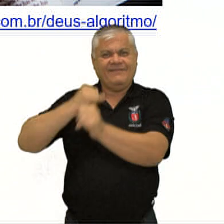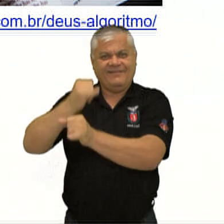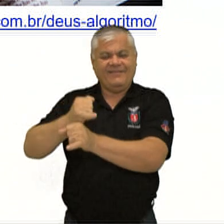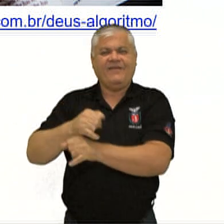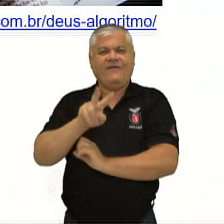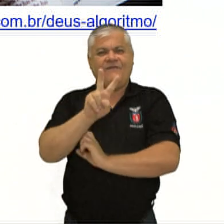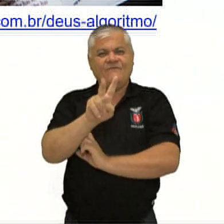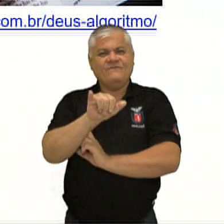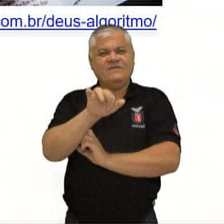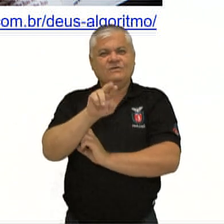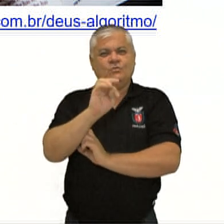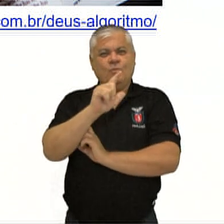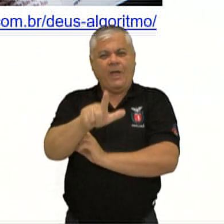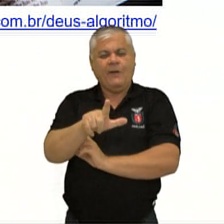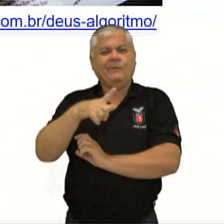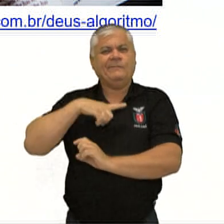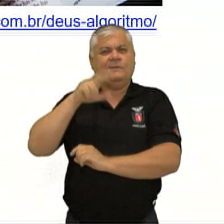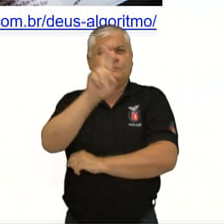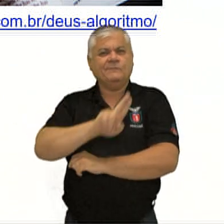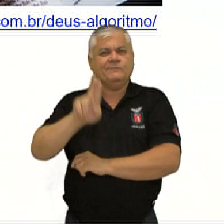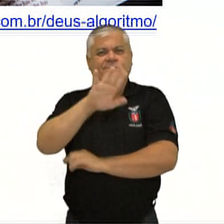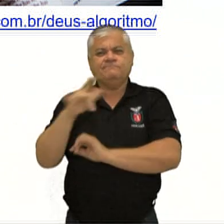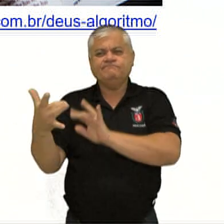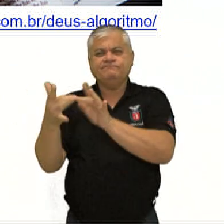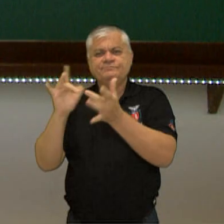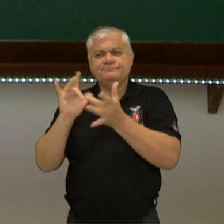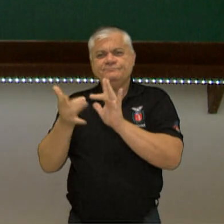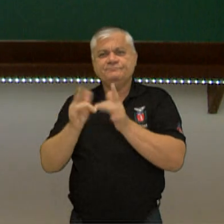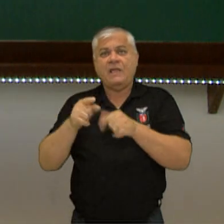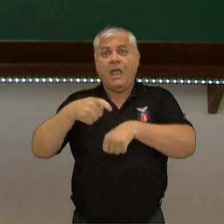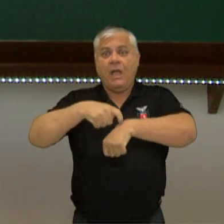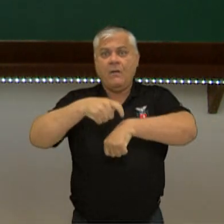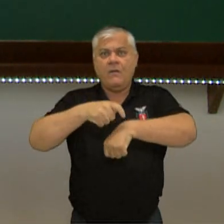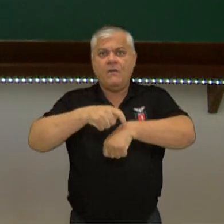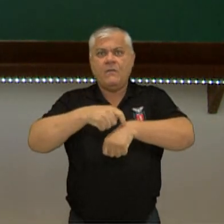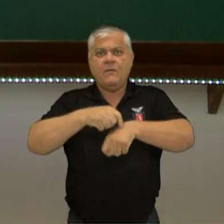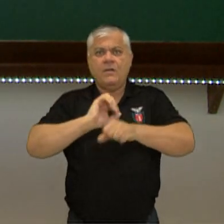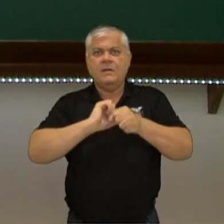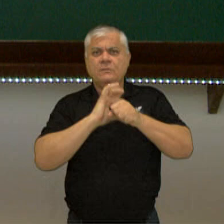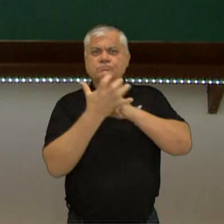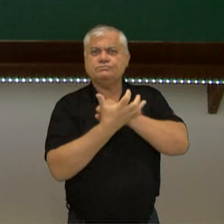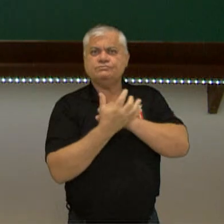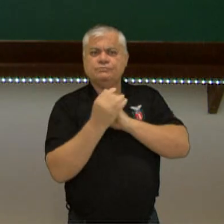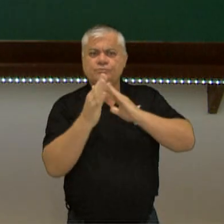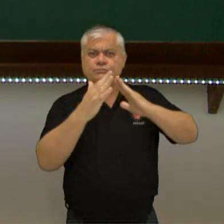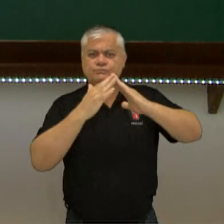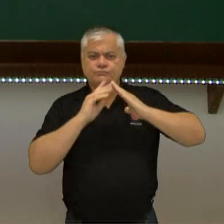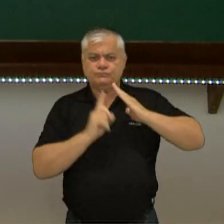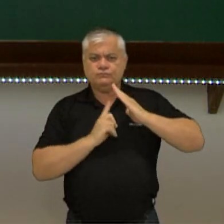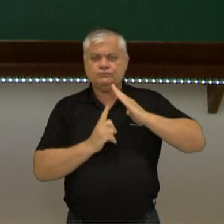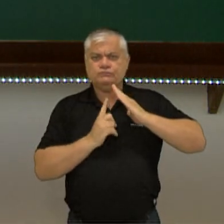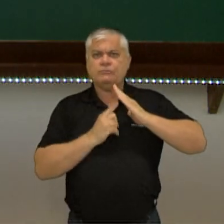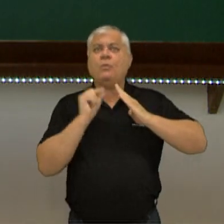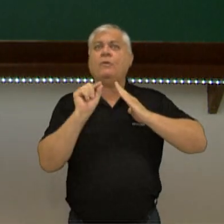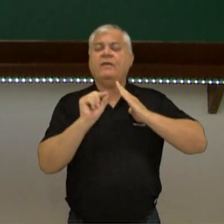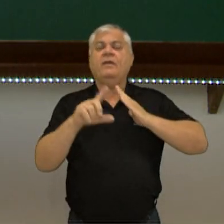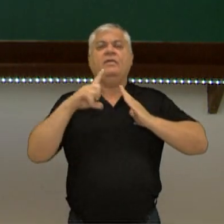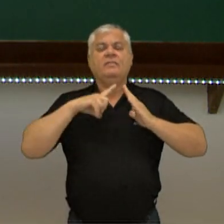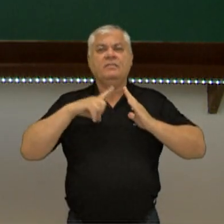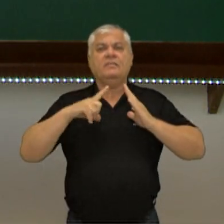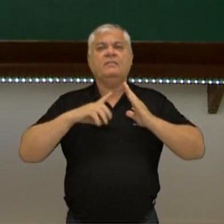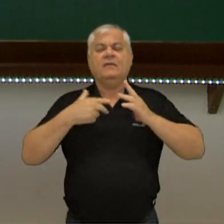se aproximar. Principalmente no momento de pandemia, isolamento social, então se aproximar por meio das